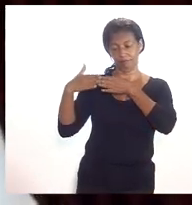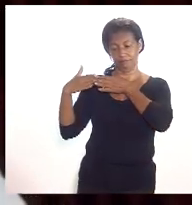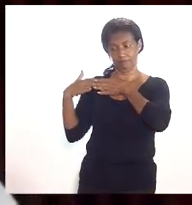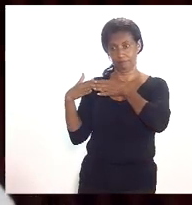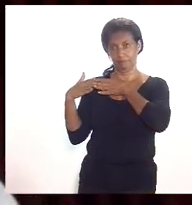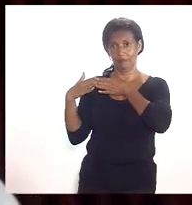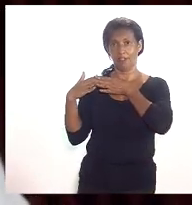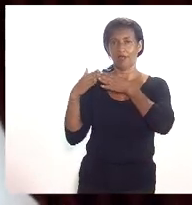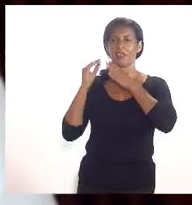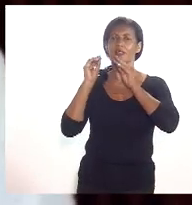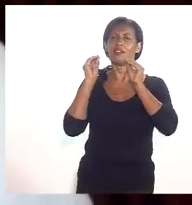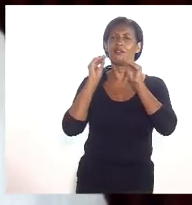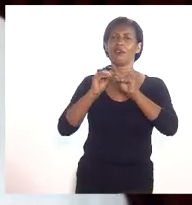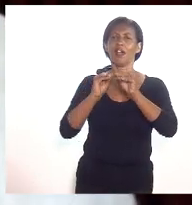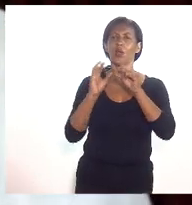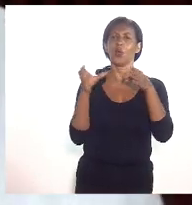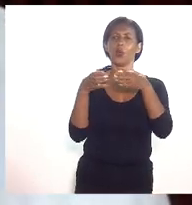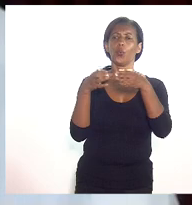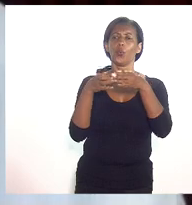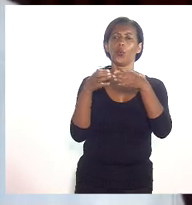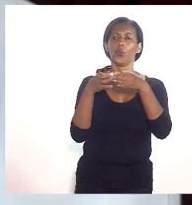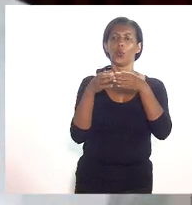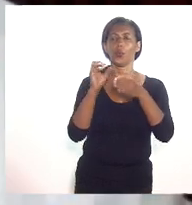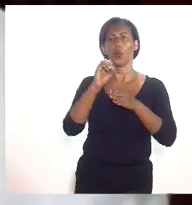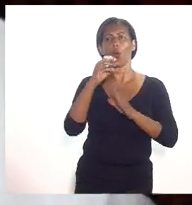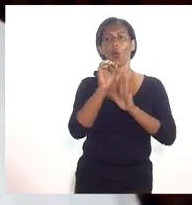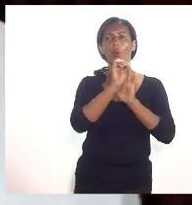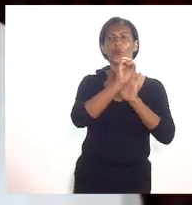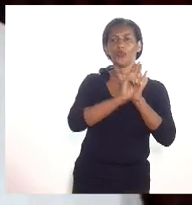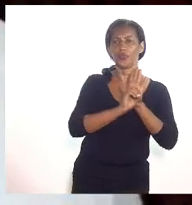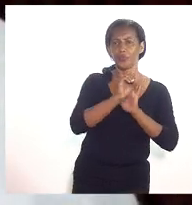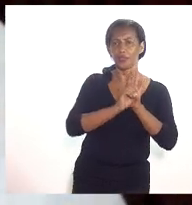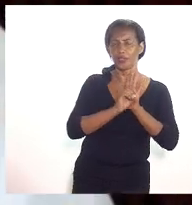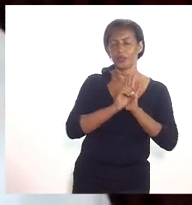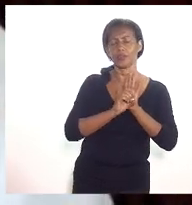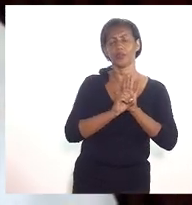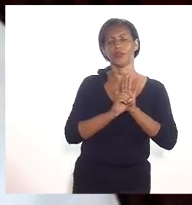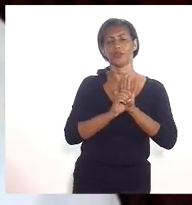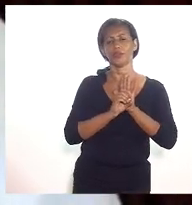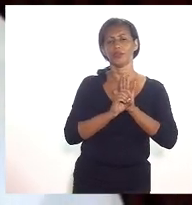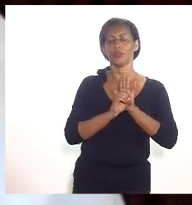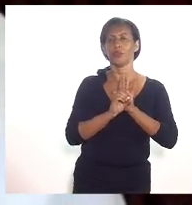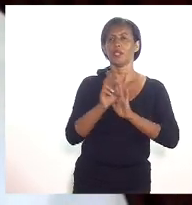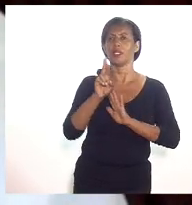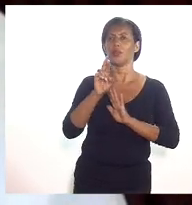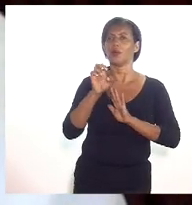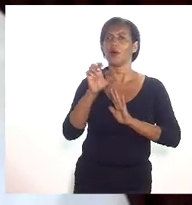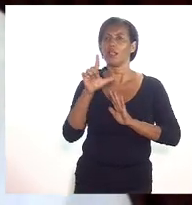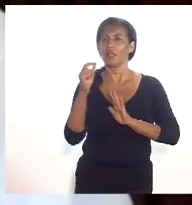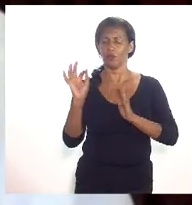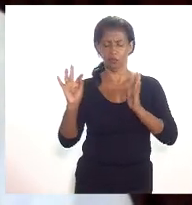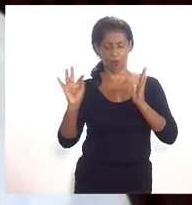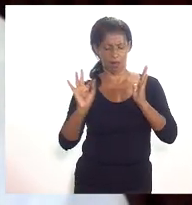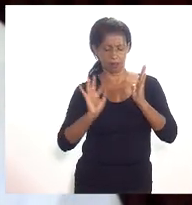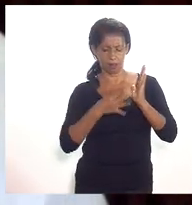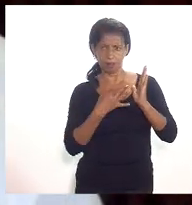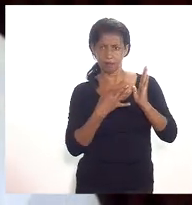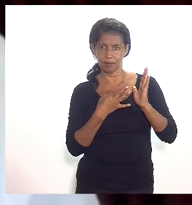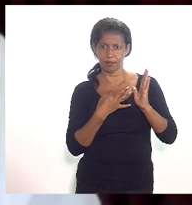no grupo ou por ofício, como era feito antigamente, porque os relatores assinavam o seu